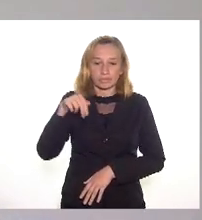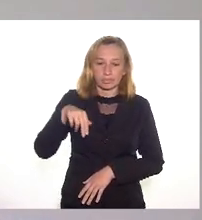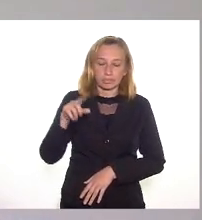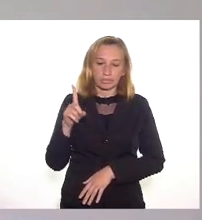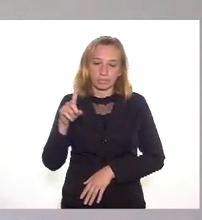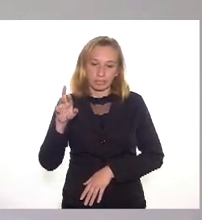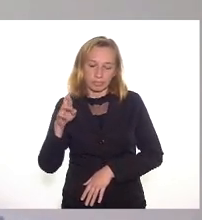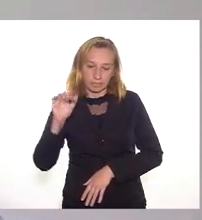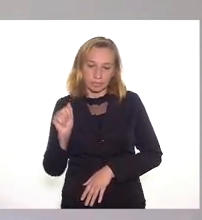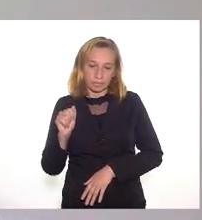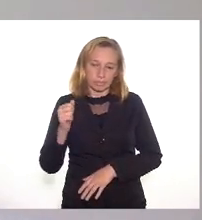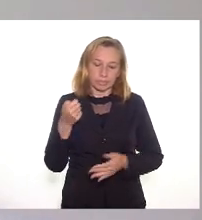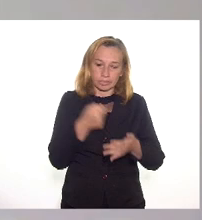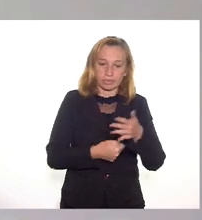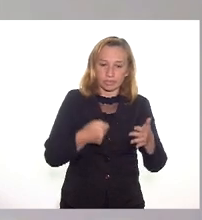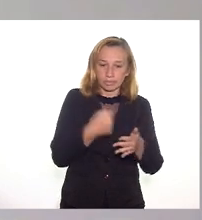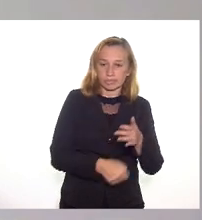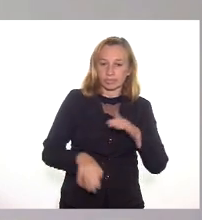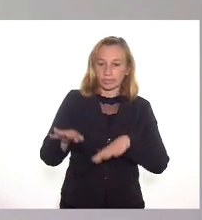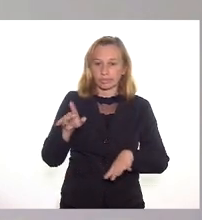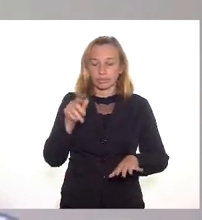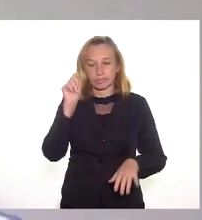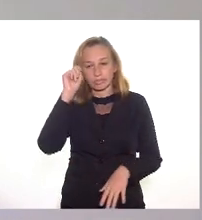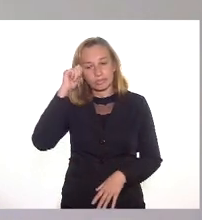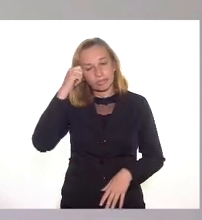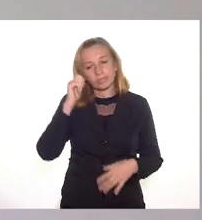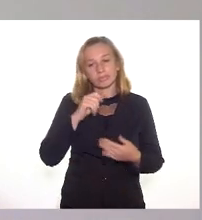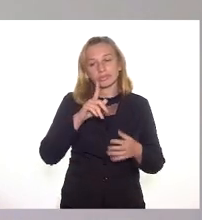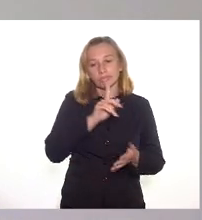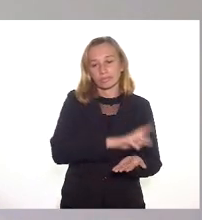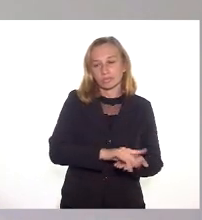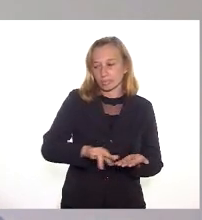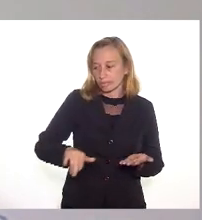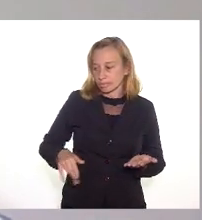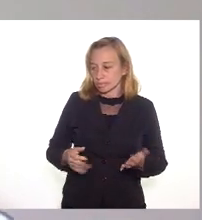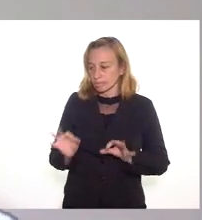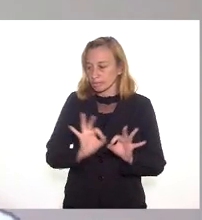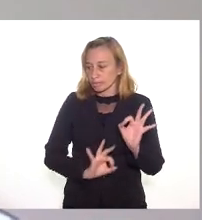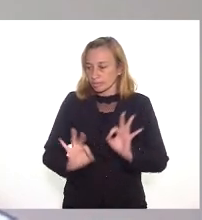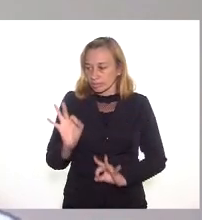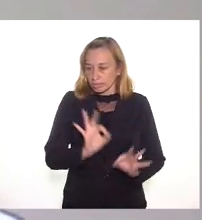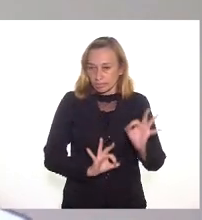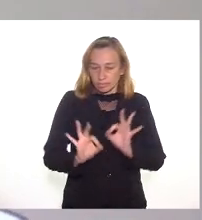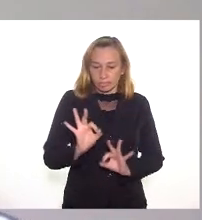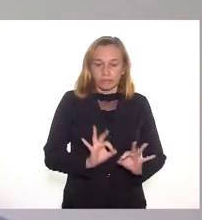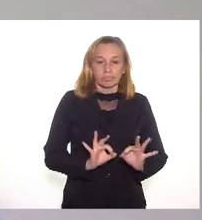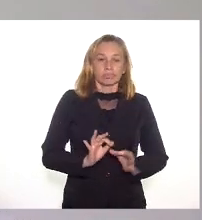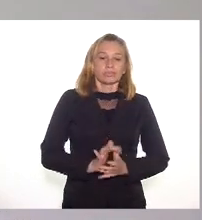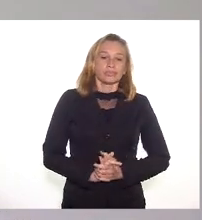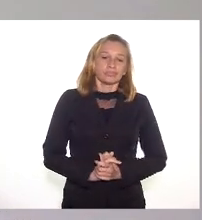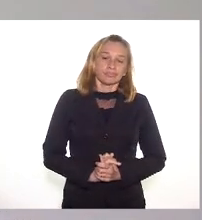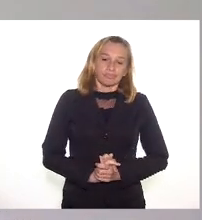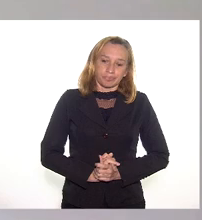o movimento negro nas suas diferentes organizações e variantes